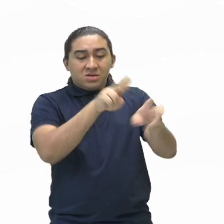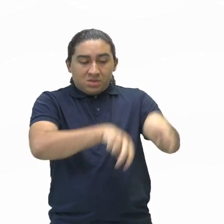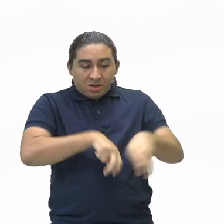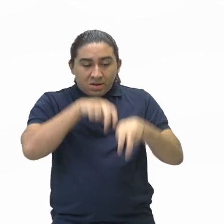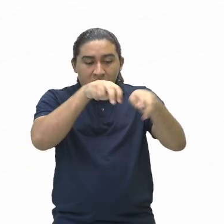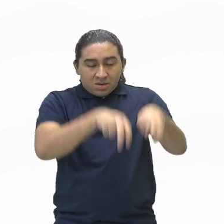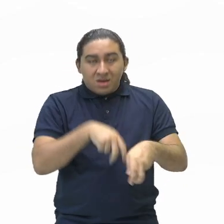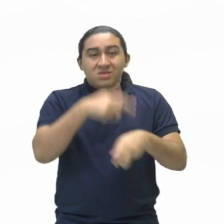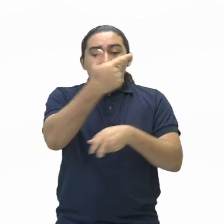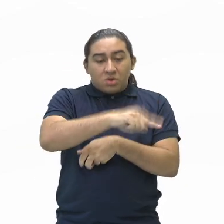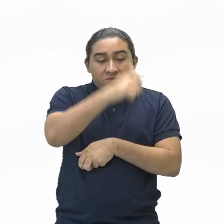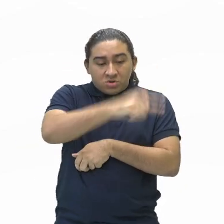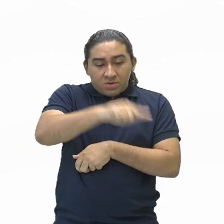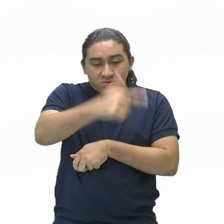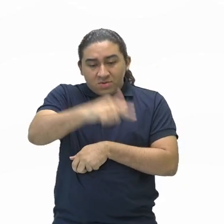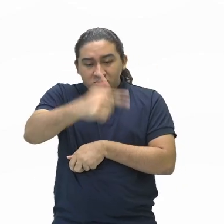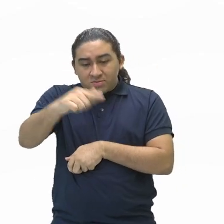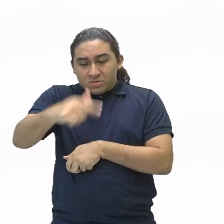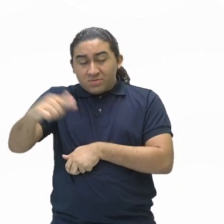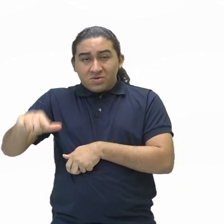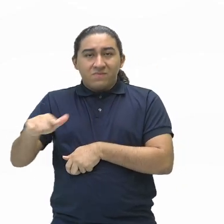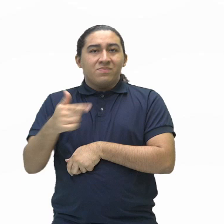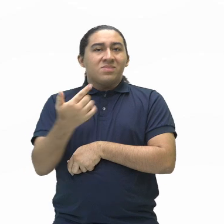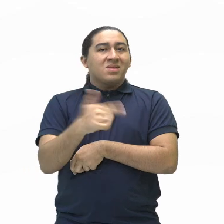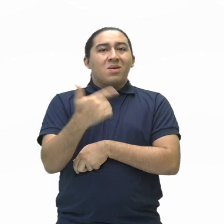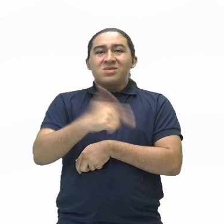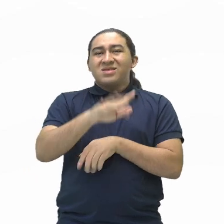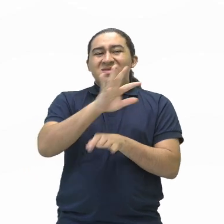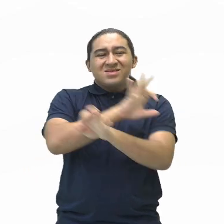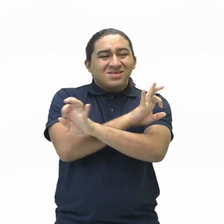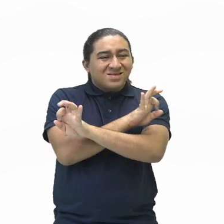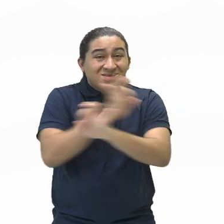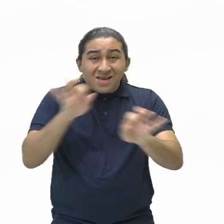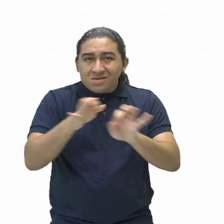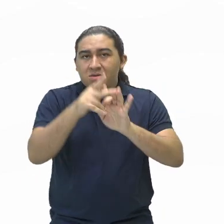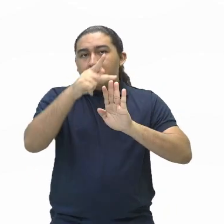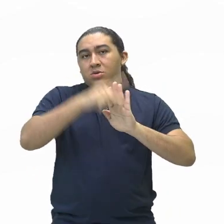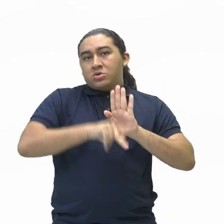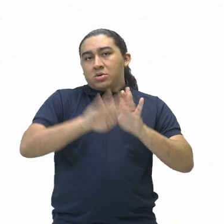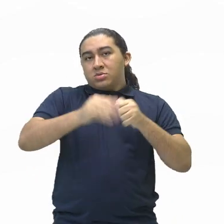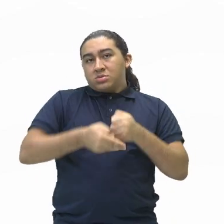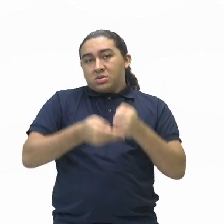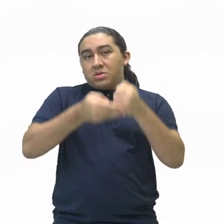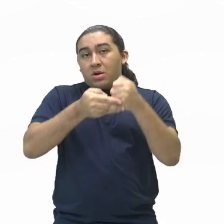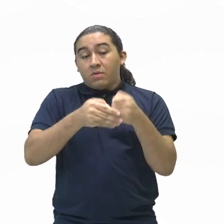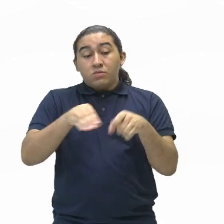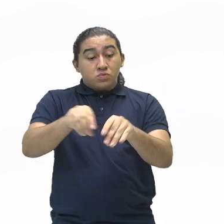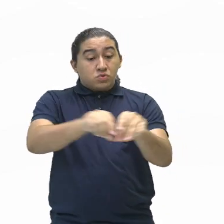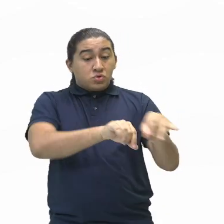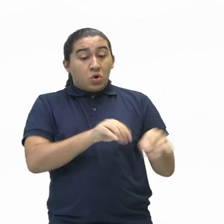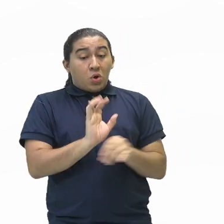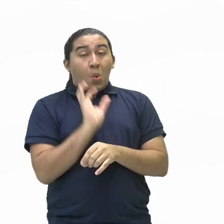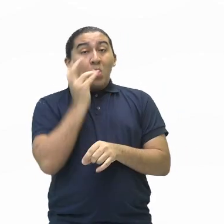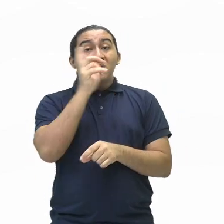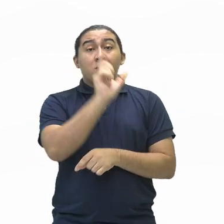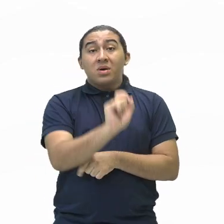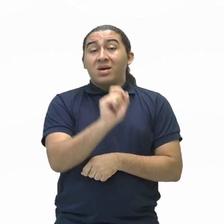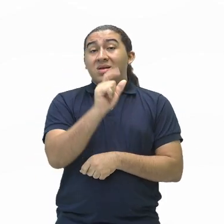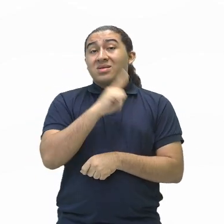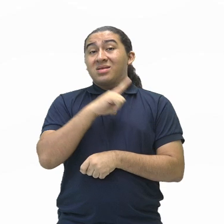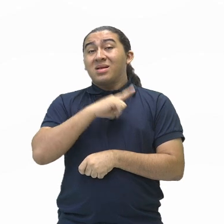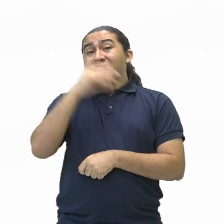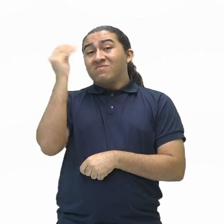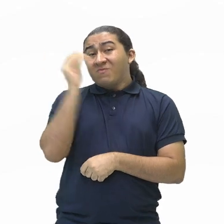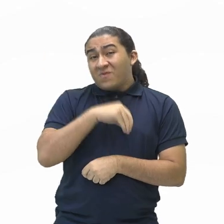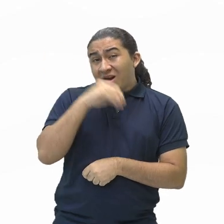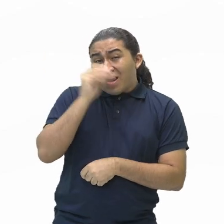intensiva. Então não houve nenhum planejamento sustentável e esse solo ele acabou se tornando improdutivo com